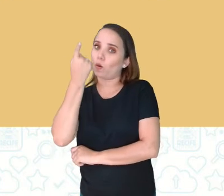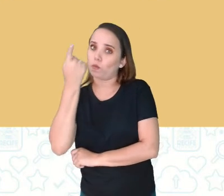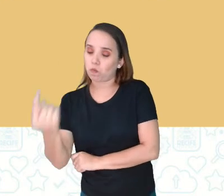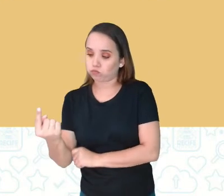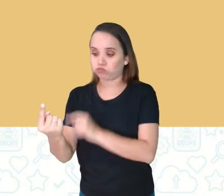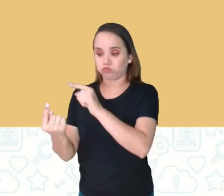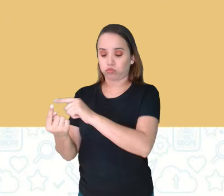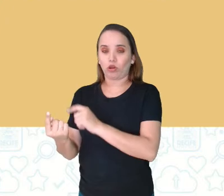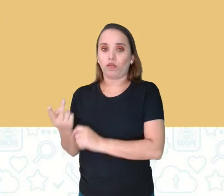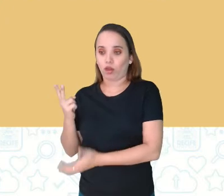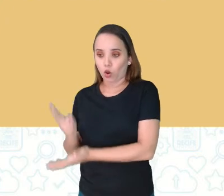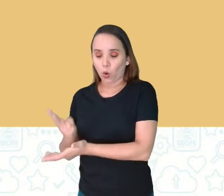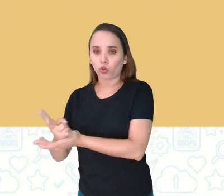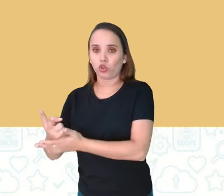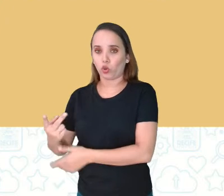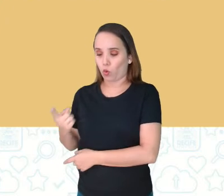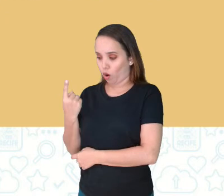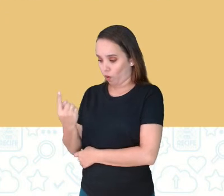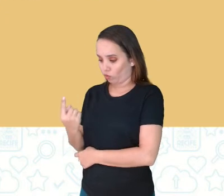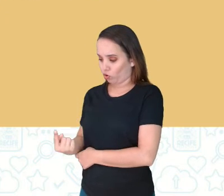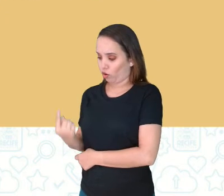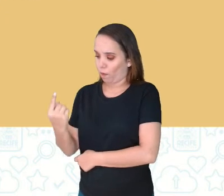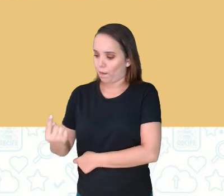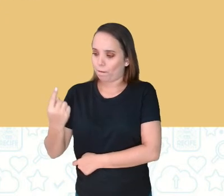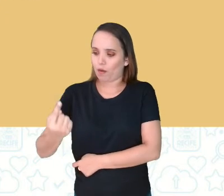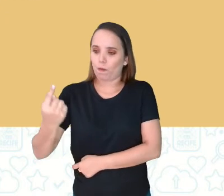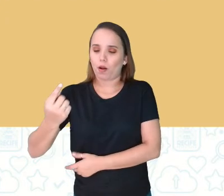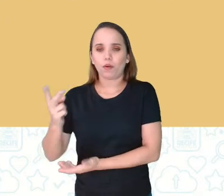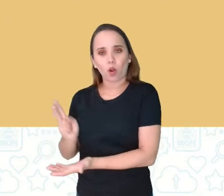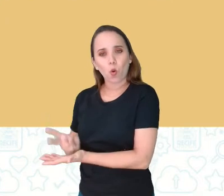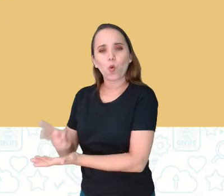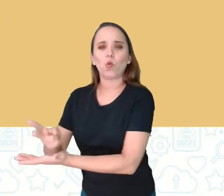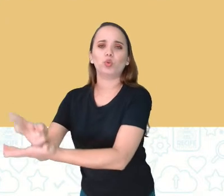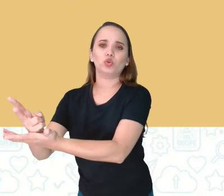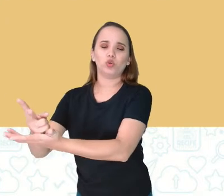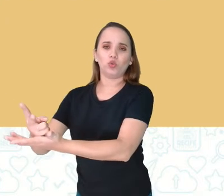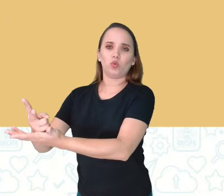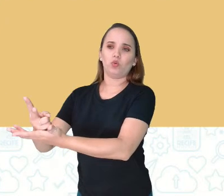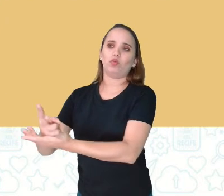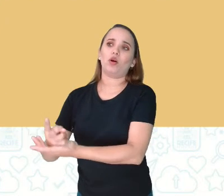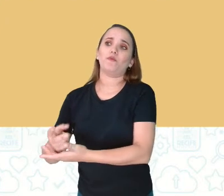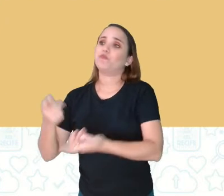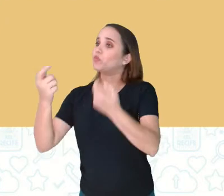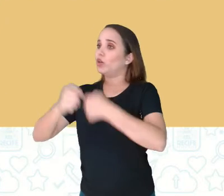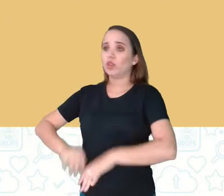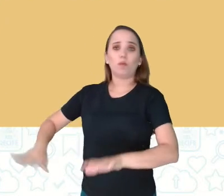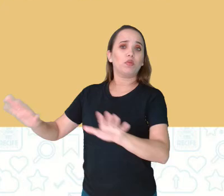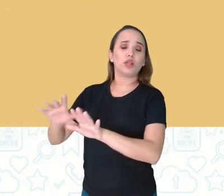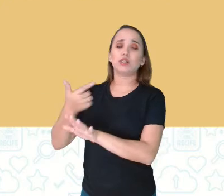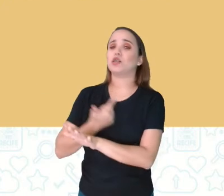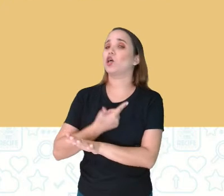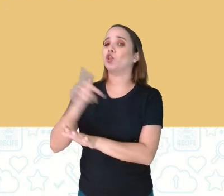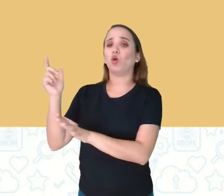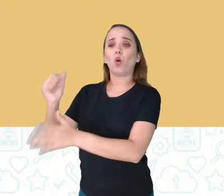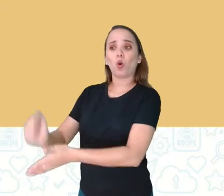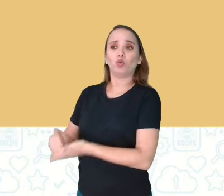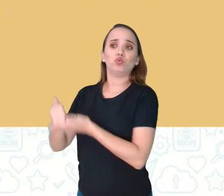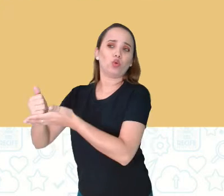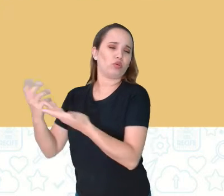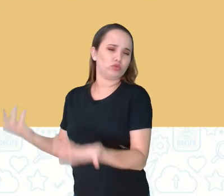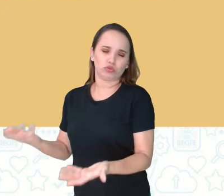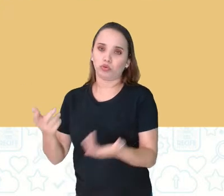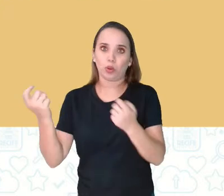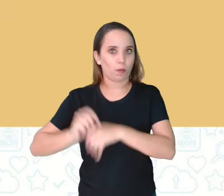mesmo realiza a reprodução e não há necessidade de um segundo indivíduo. Já na reprodução sexuada, a gente precisa